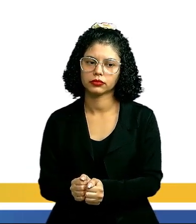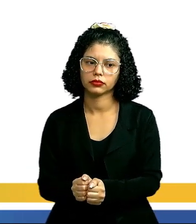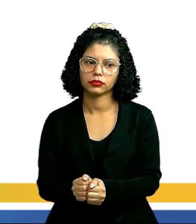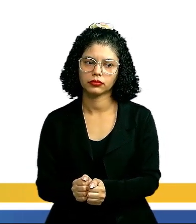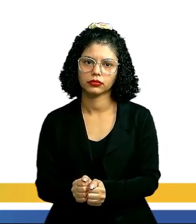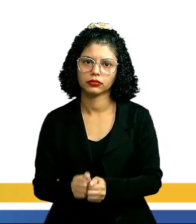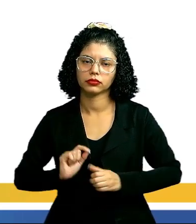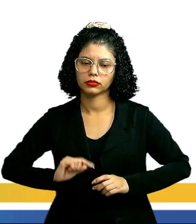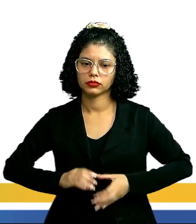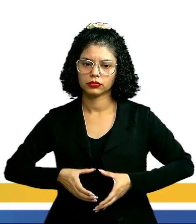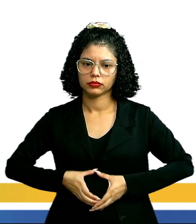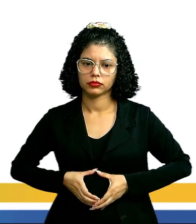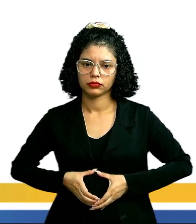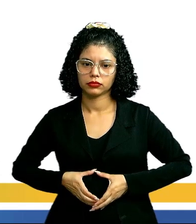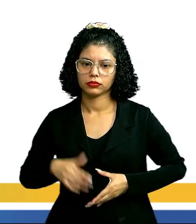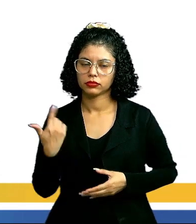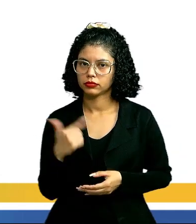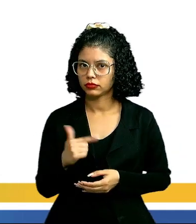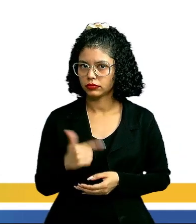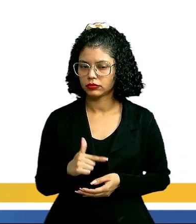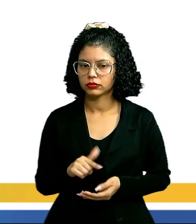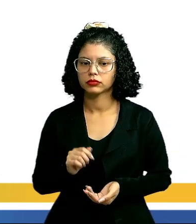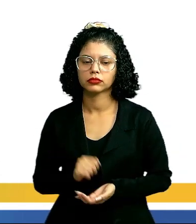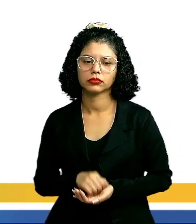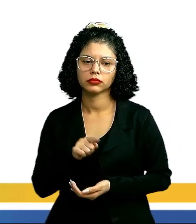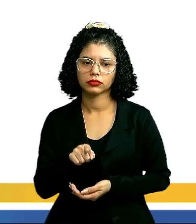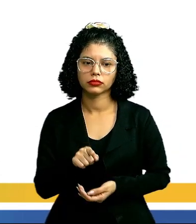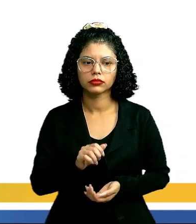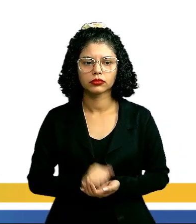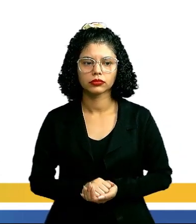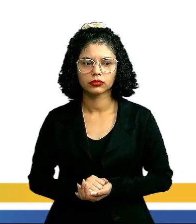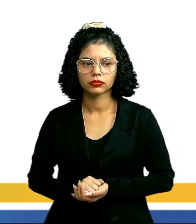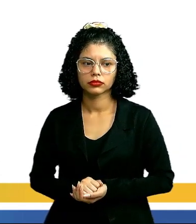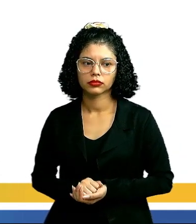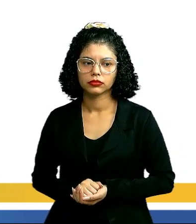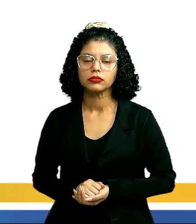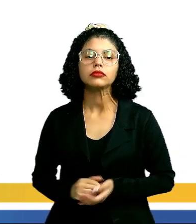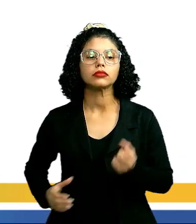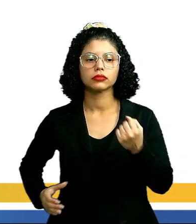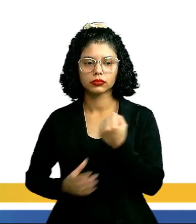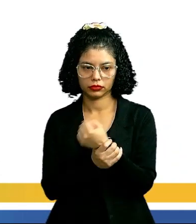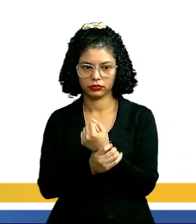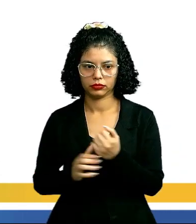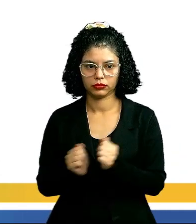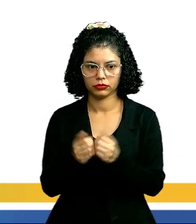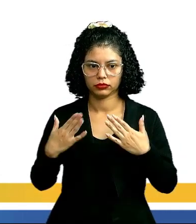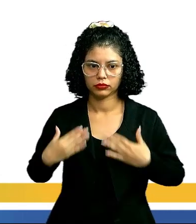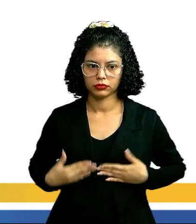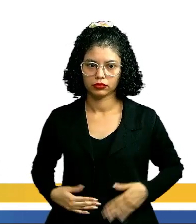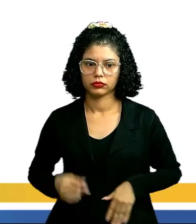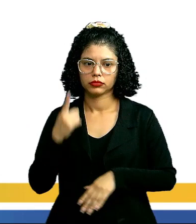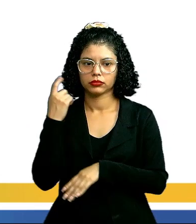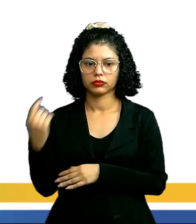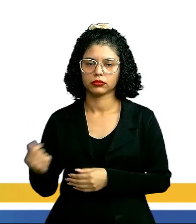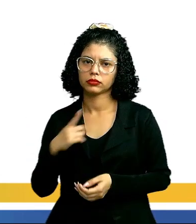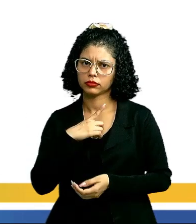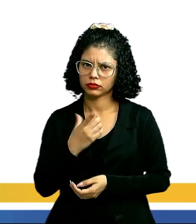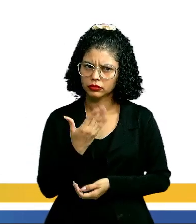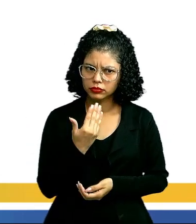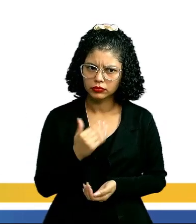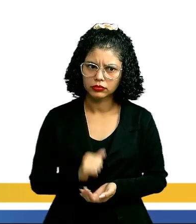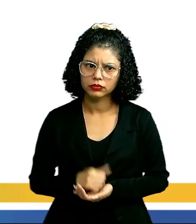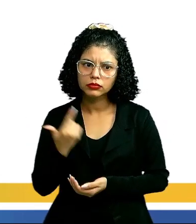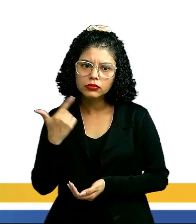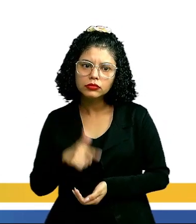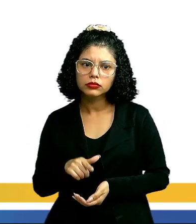junto do útero, tá? E não aí no marsúpio. Segurar-se junto ao corpo da mãe e emitir sons para obter